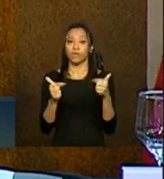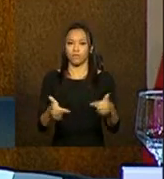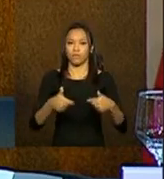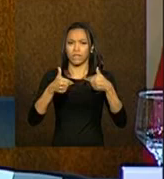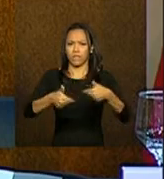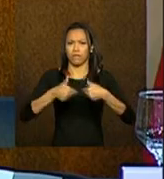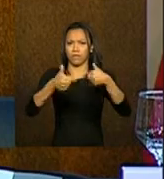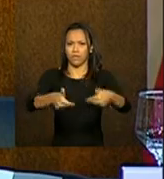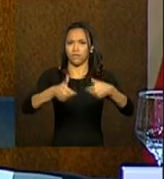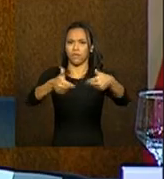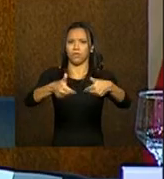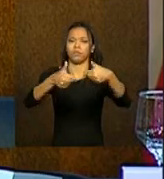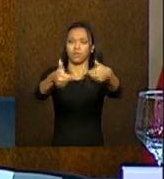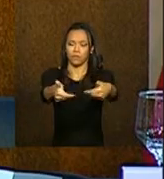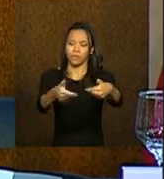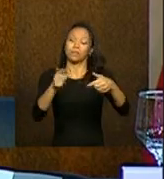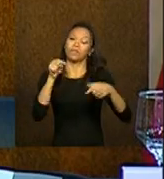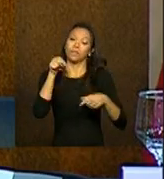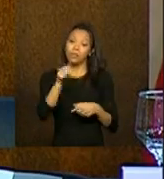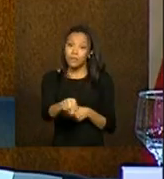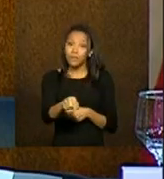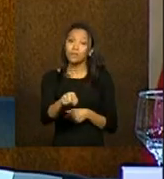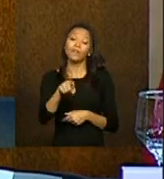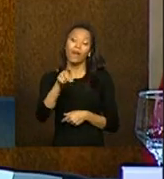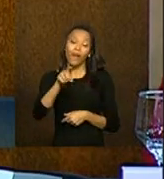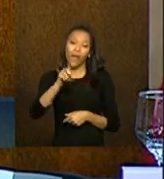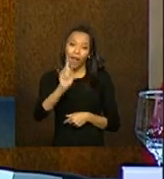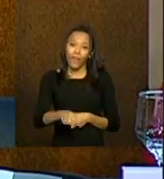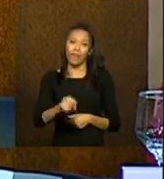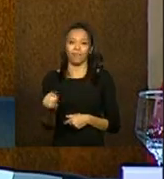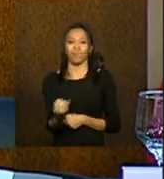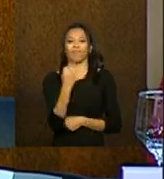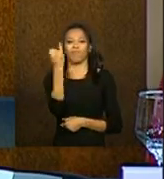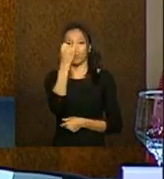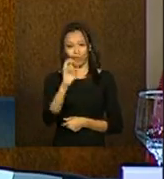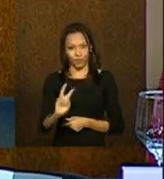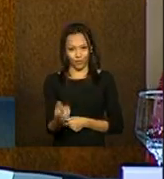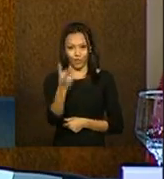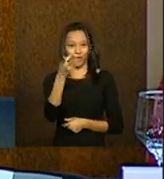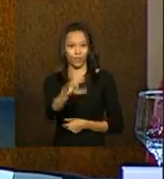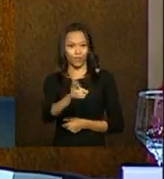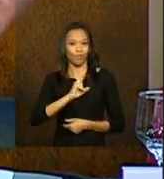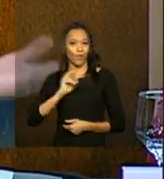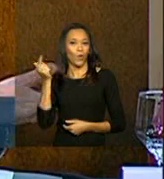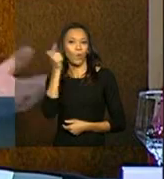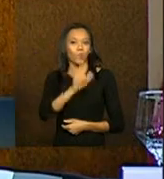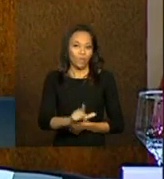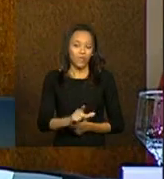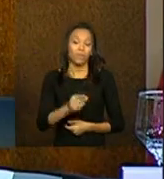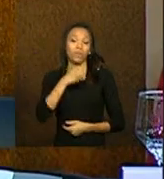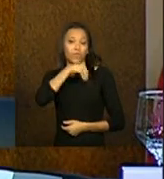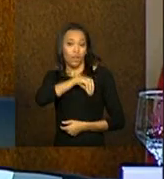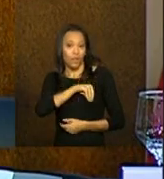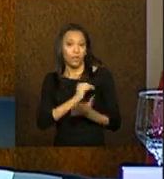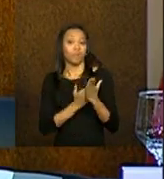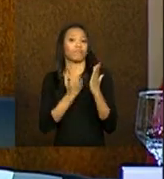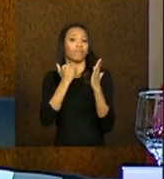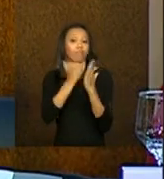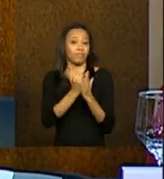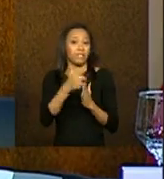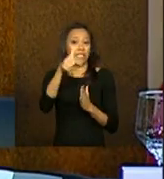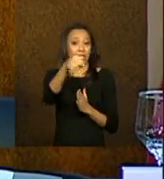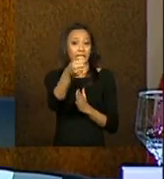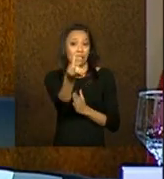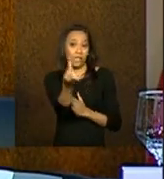isso eu acho que distingue ainda mais os resultados que nós alcançamos nesse período. O salário mínimo teve ganho real em torno de